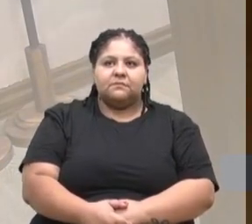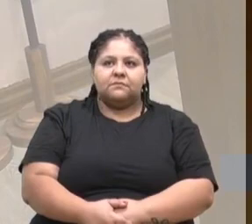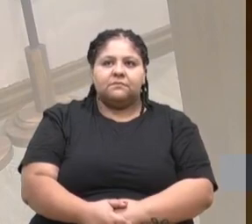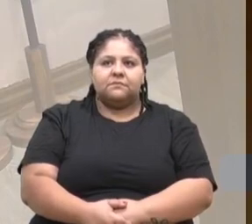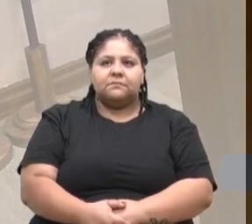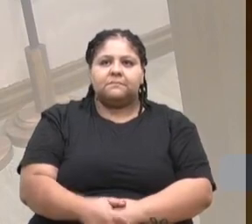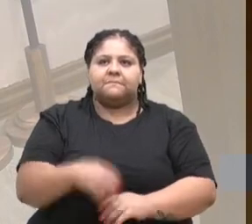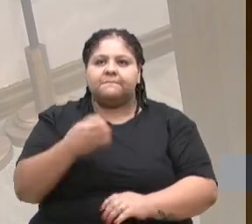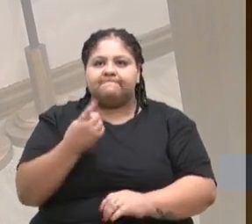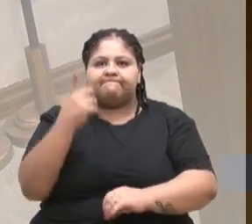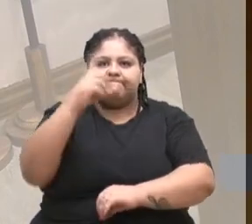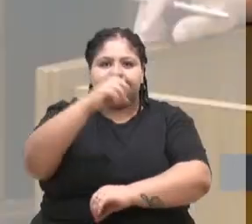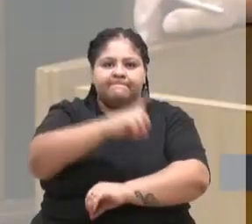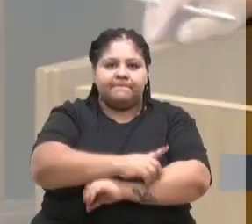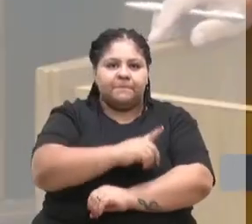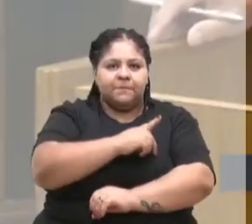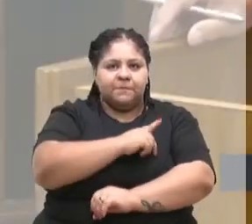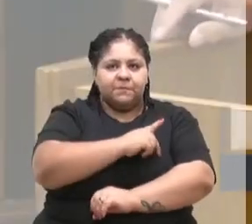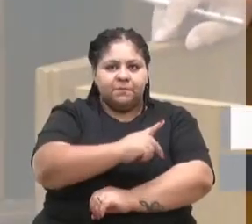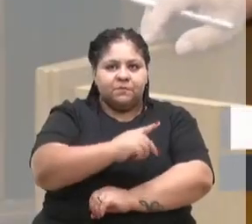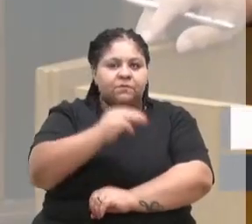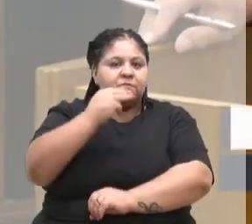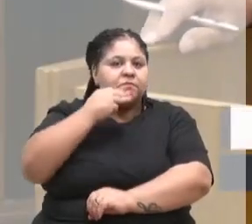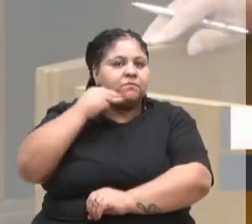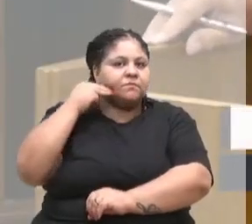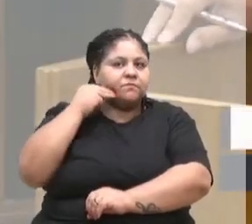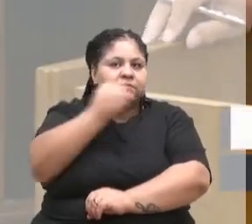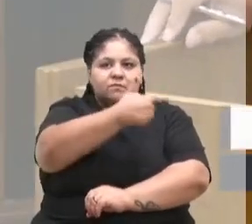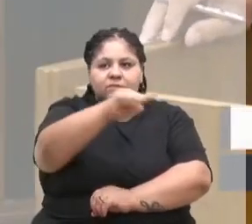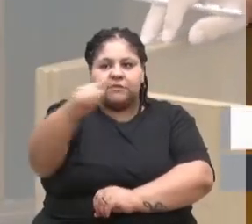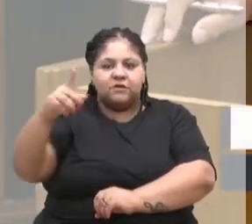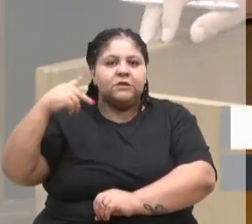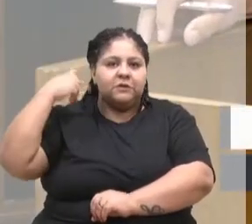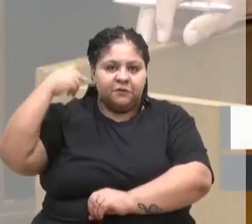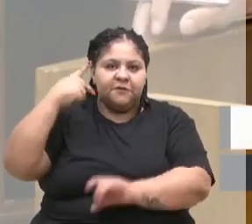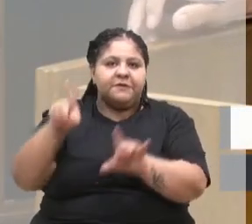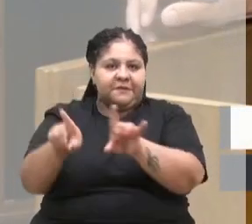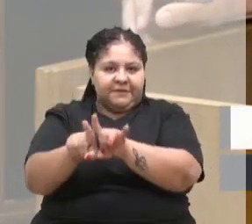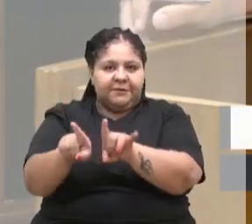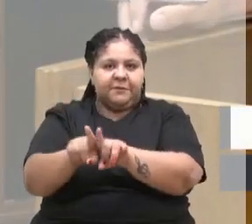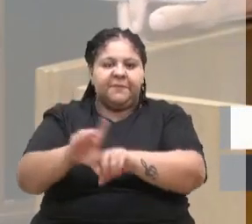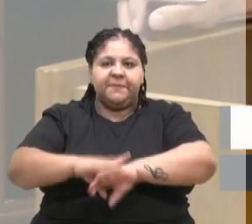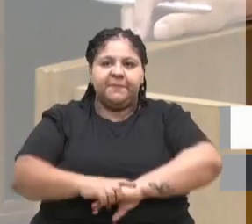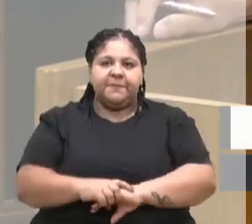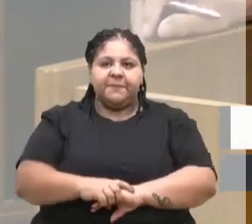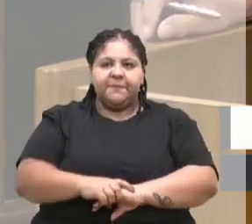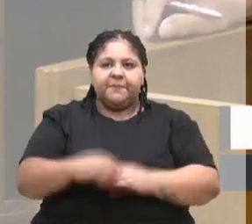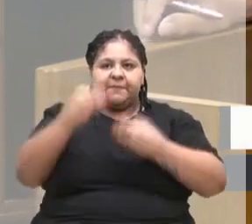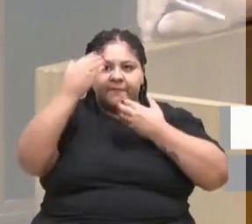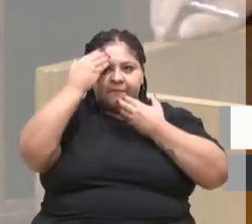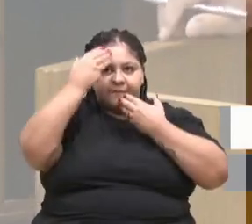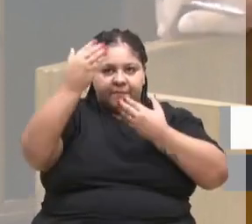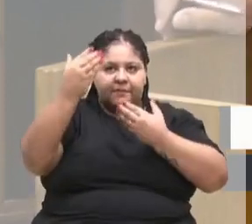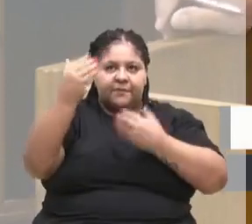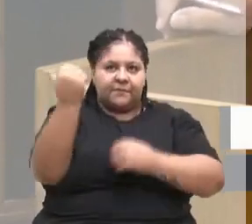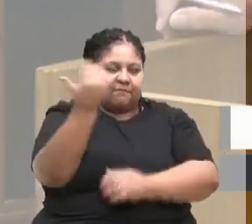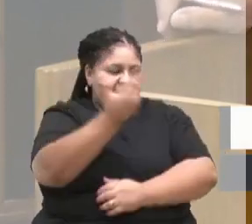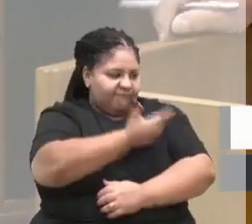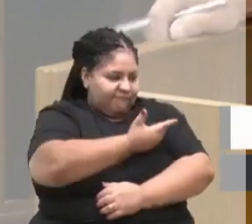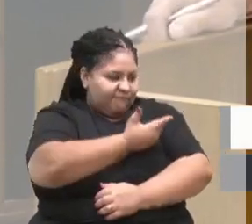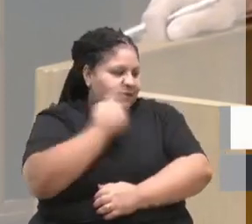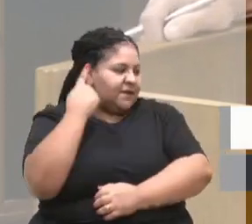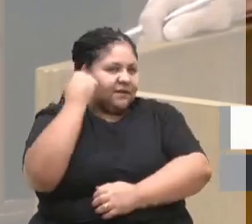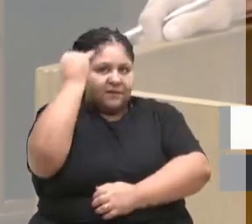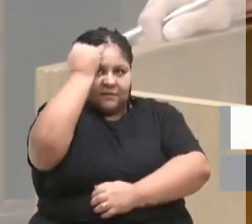Bom dia, senhora presidente, Marisol e demais colegas vereadores. Agradeço ao colega Zé